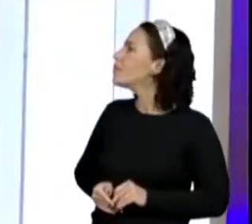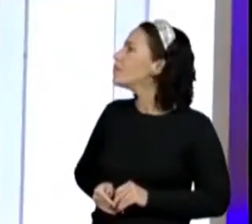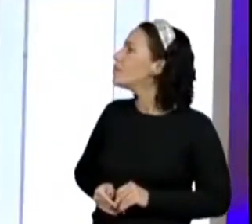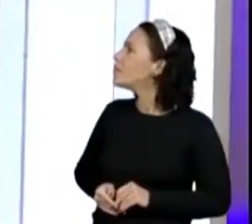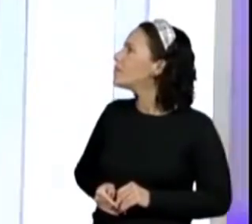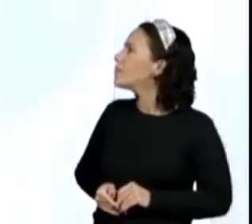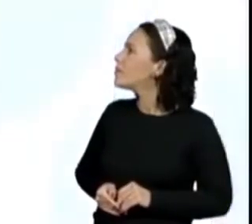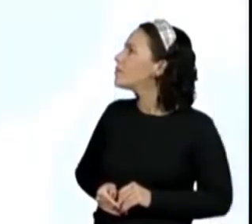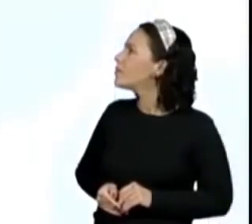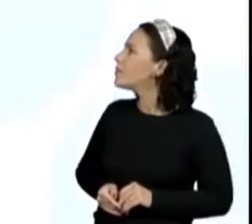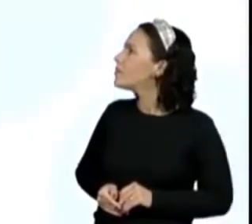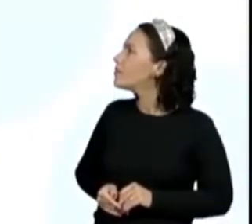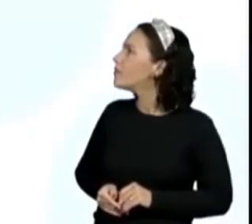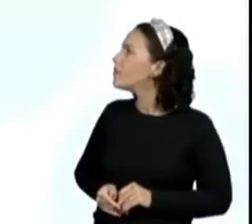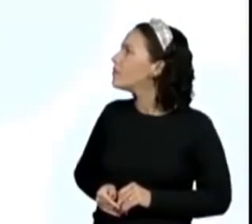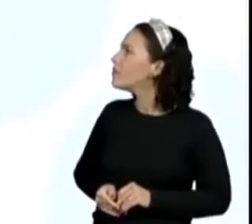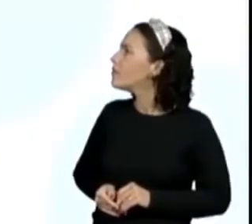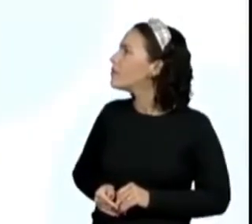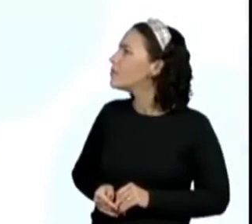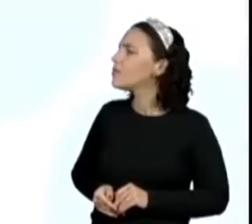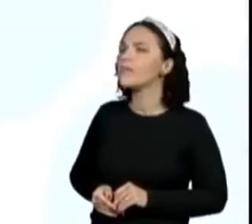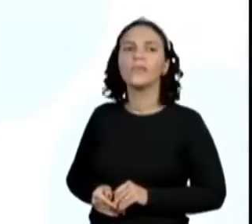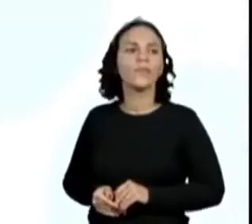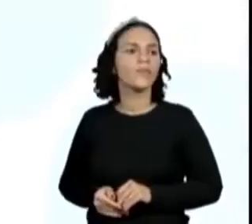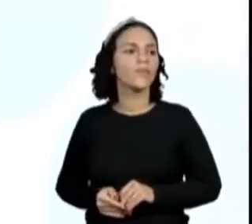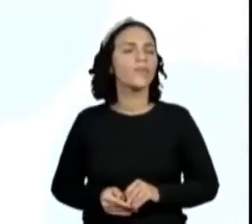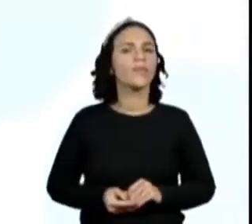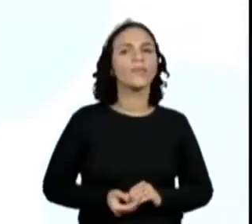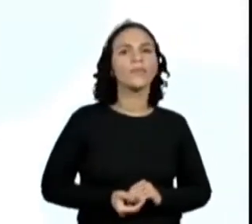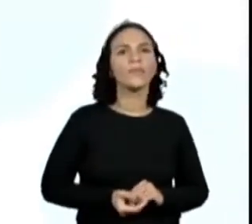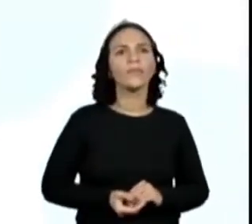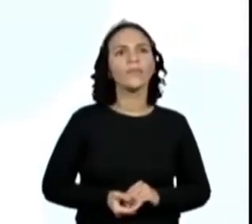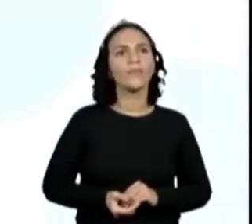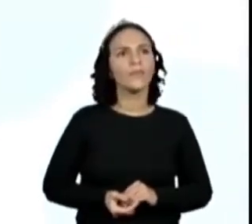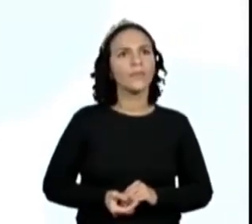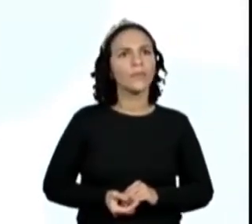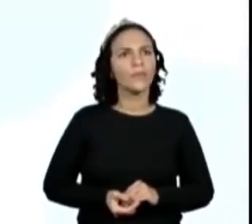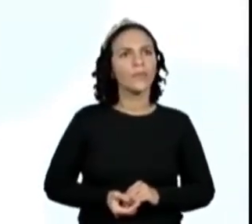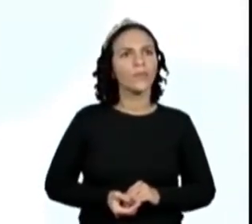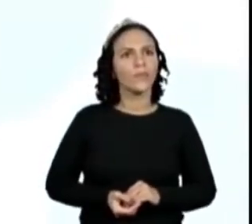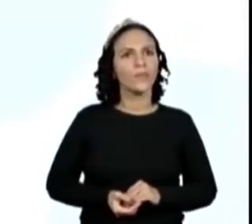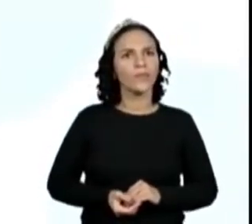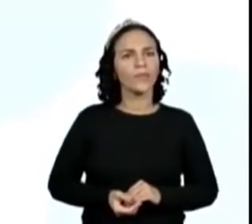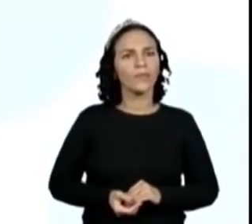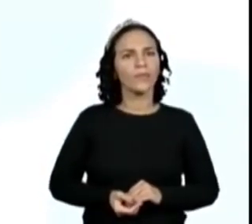fogo. Olha só. Então, vou escrever. Panela.